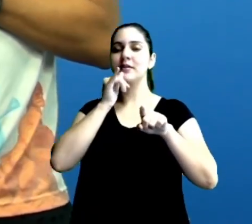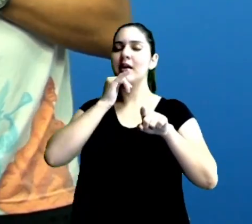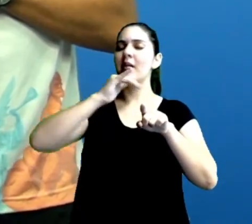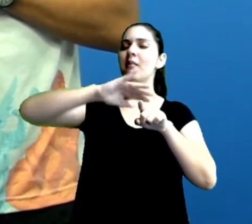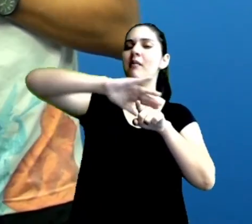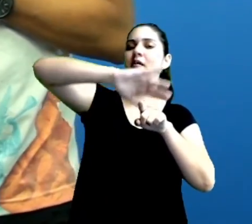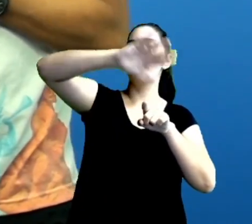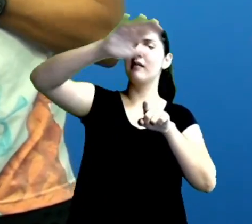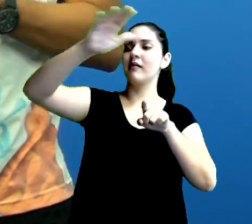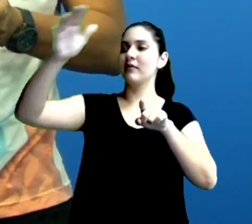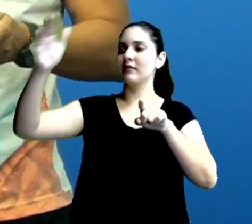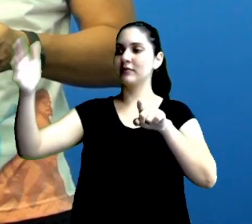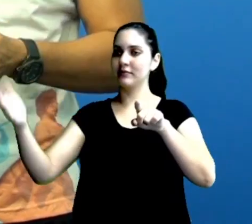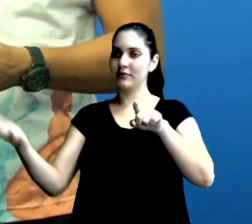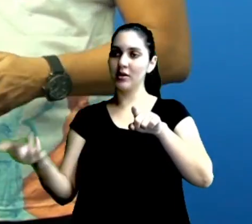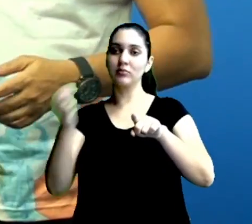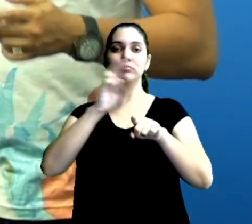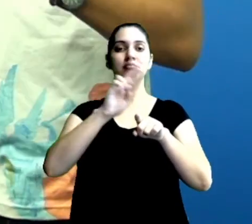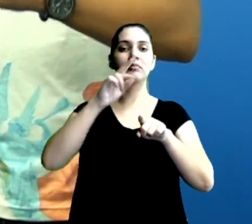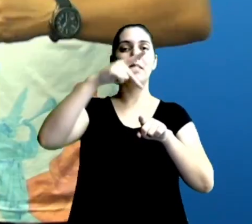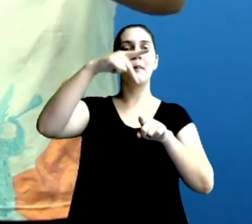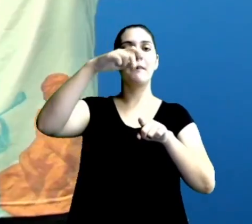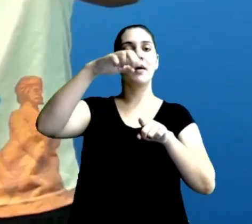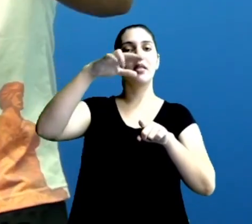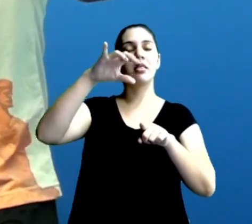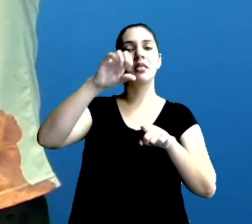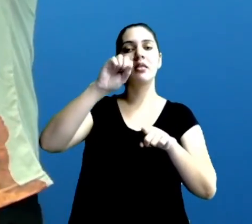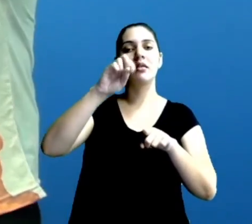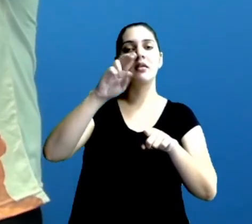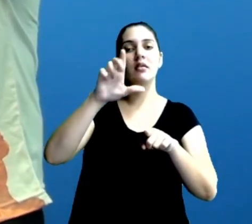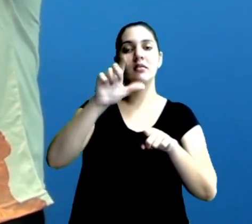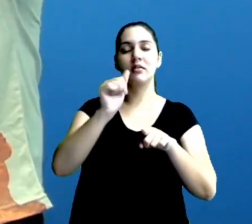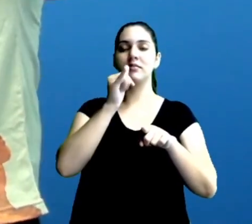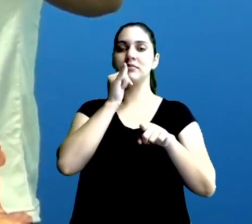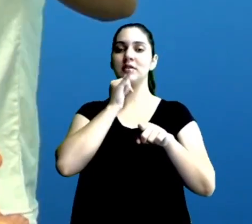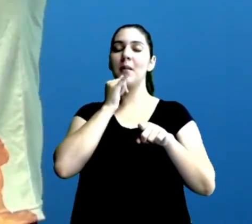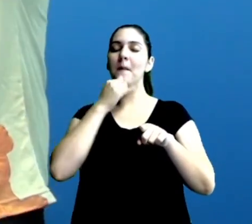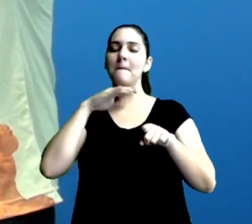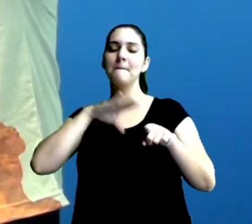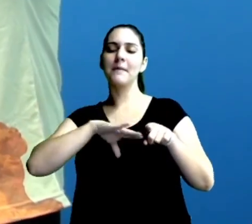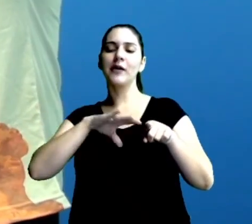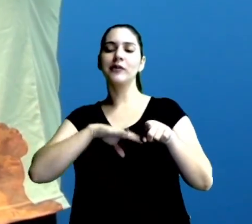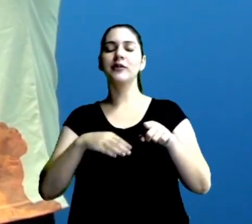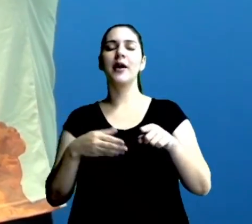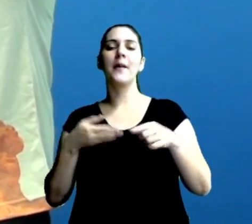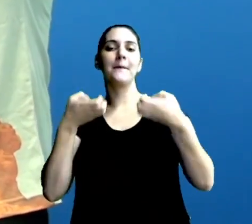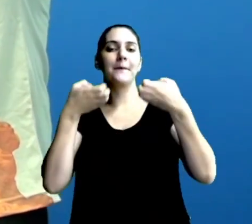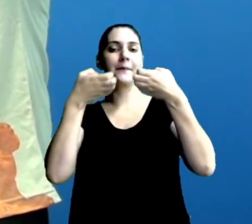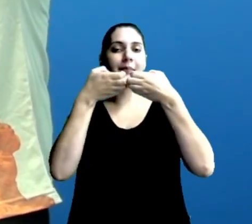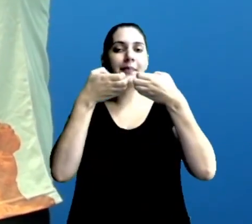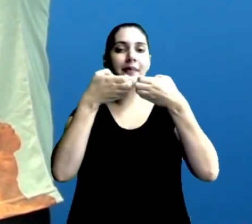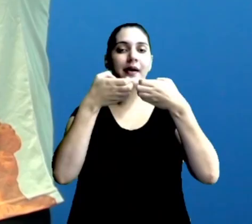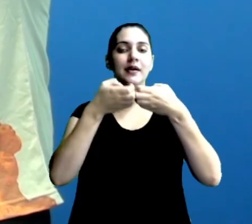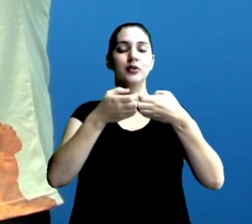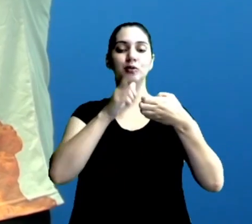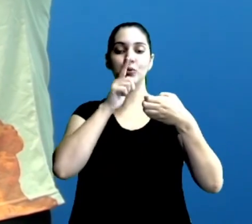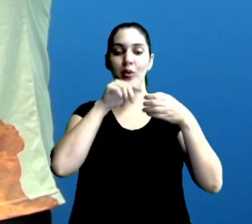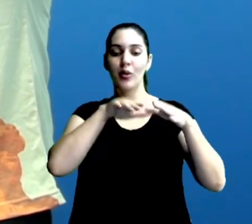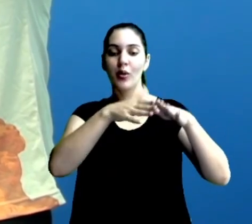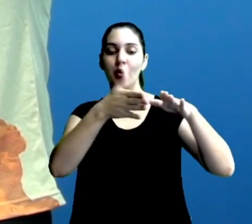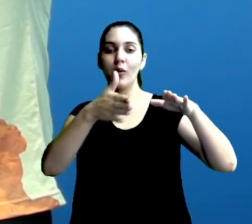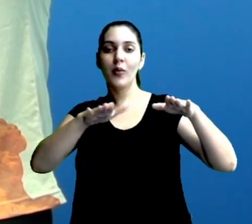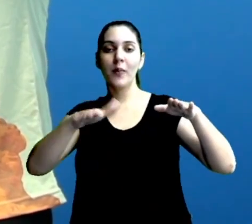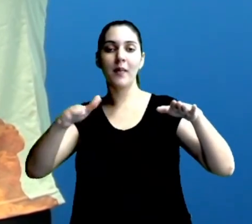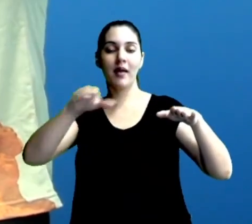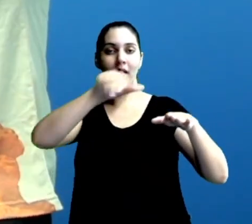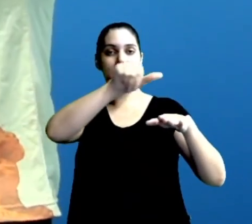assim, chamado de península. E Portugal ele ficava na esquina da Europa, já de frente para o mar, para o Oceano